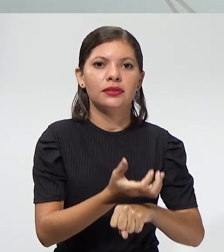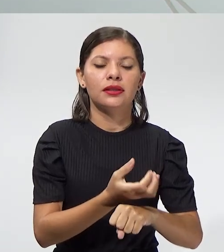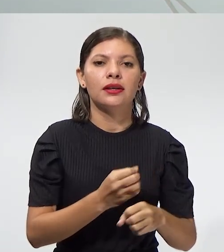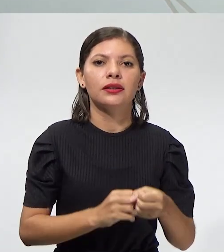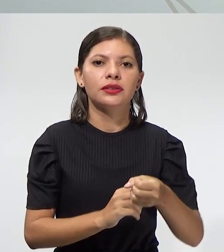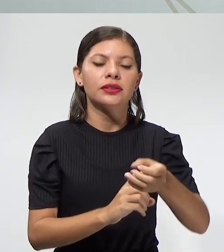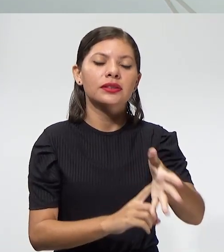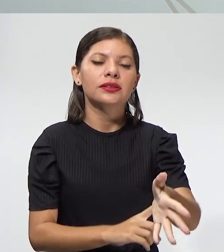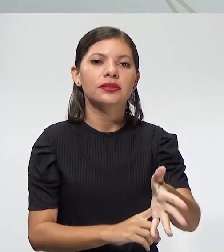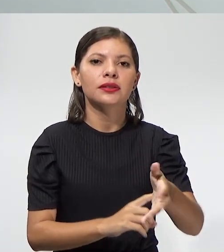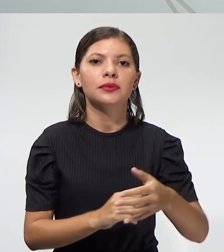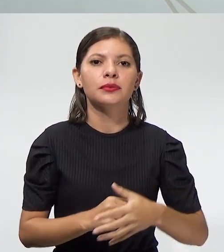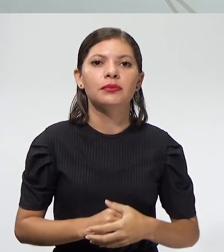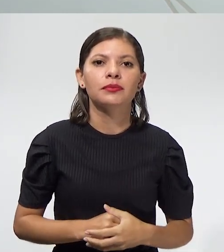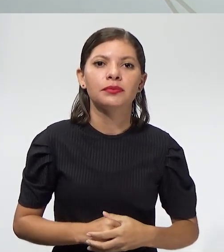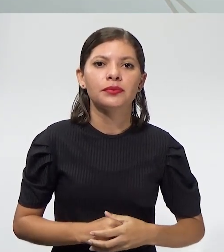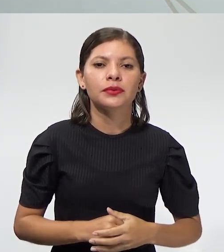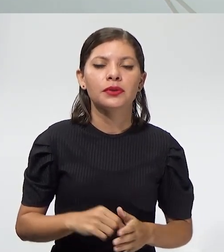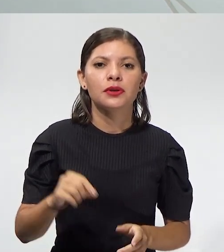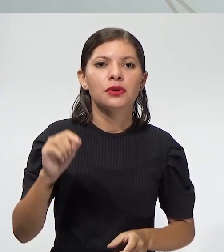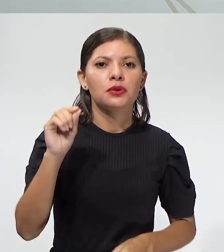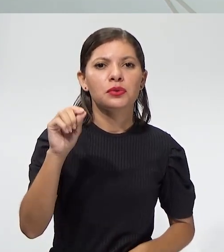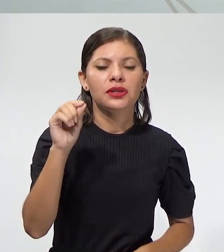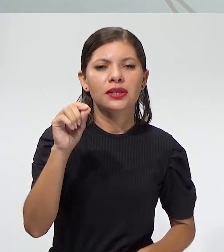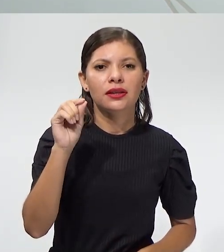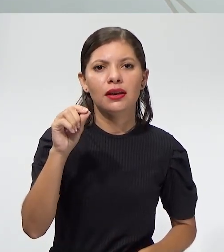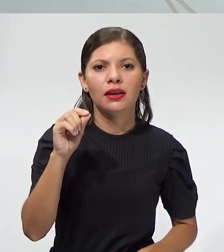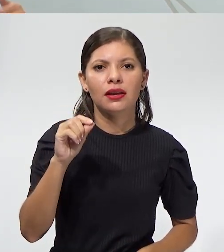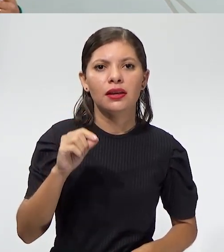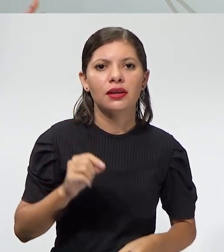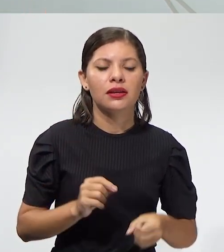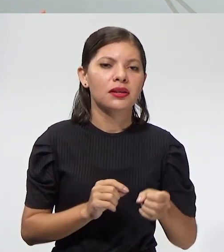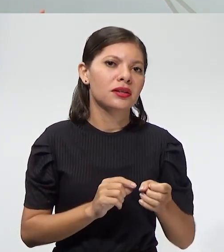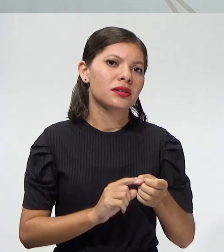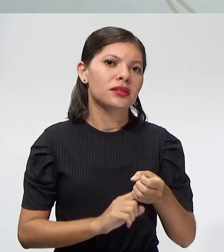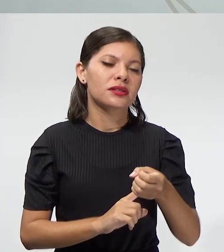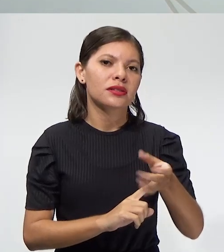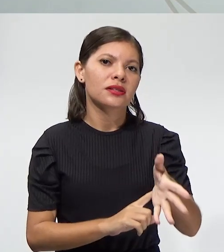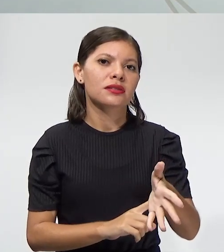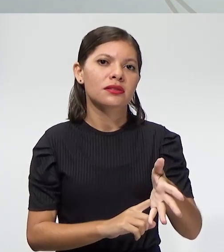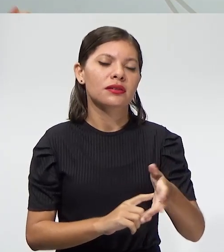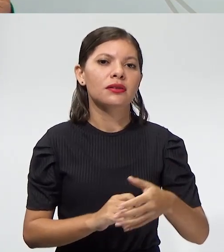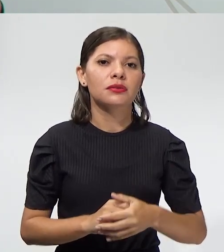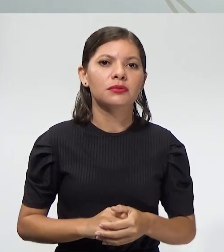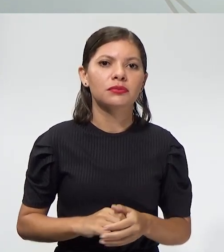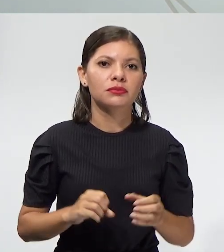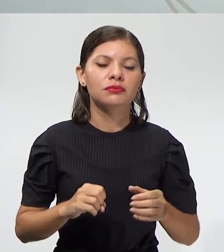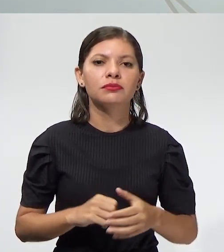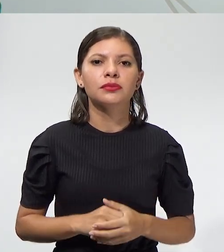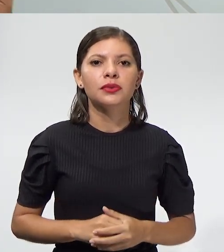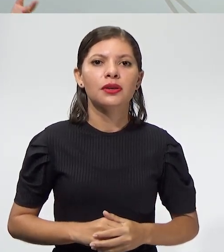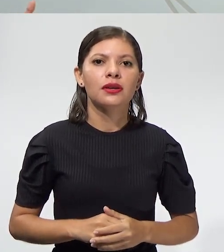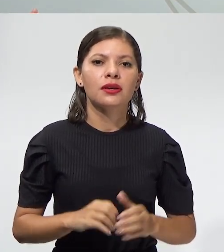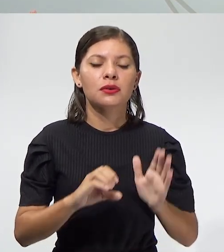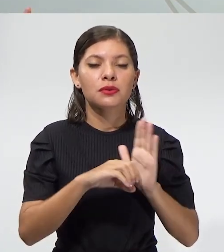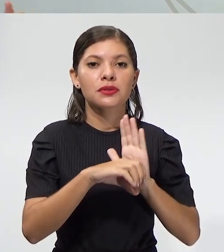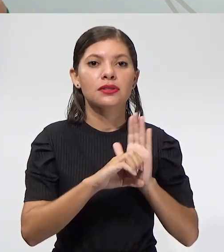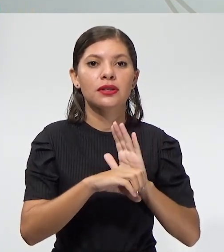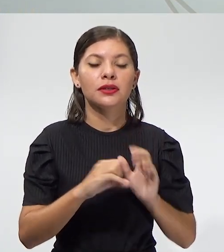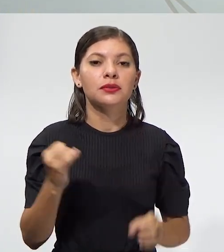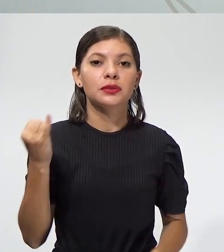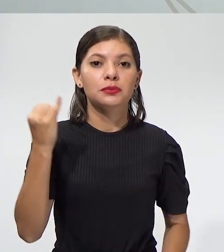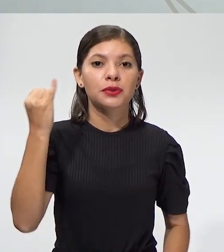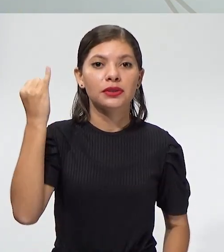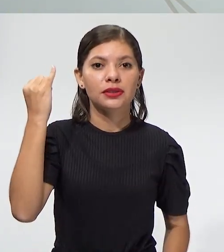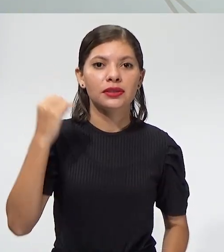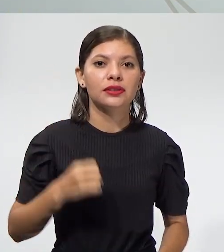sobre extensão. Mas o que é interdisciplinaridade e o que é extensão? São conceitos fundamentais sem